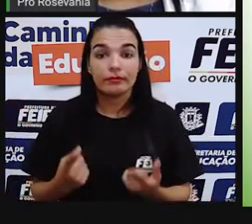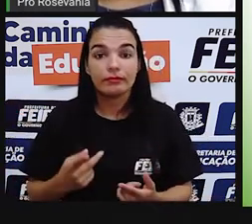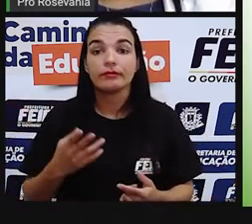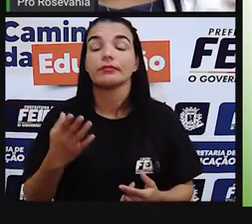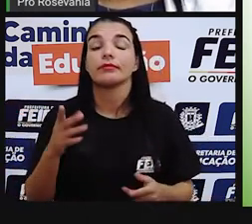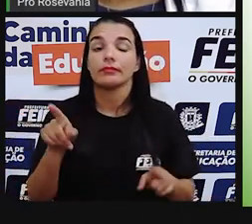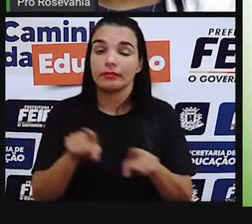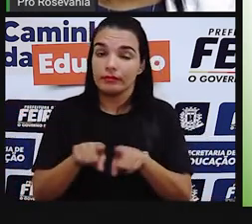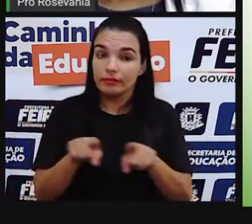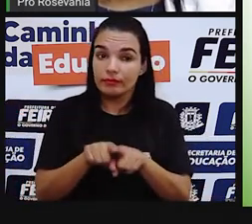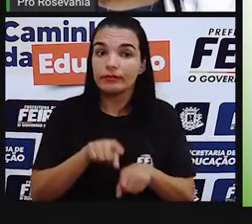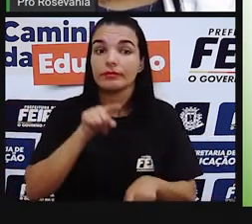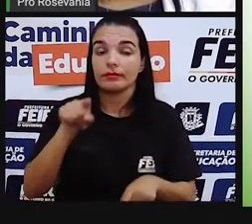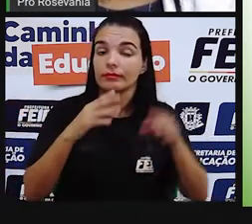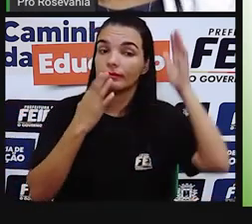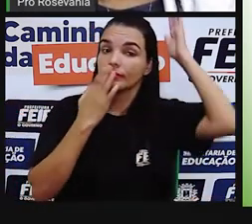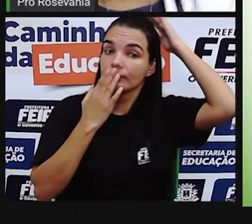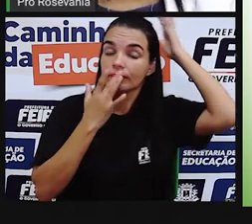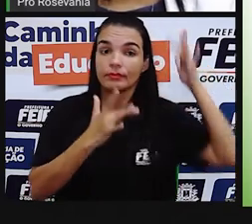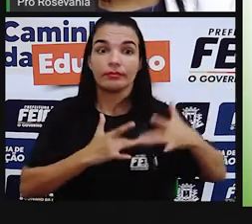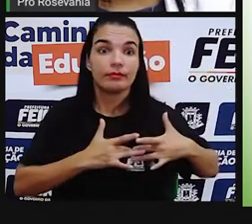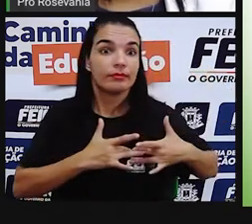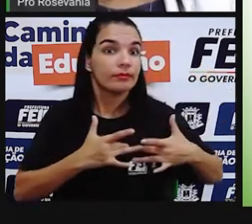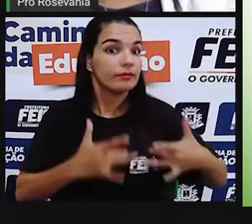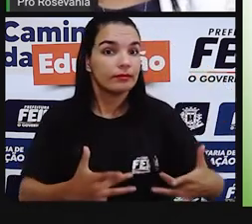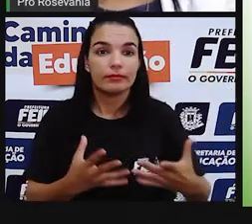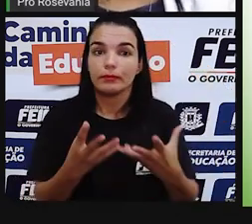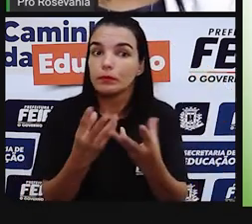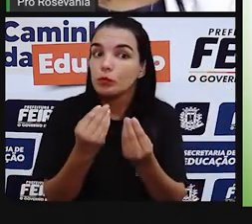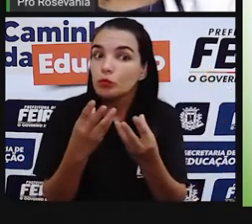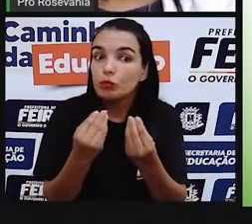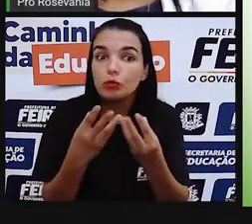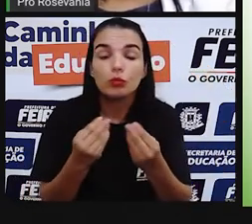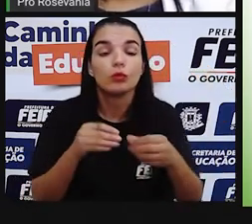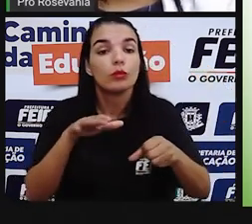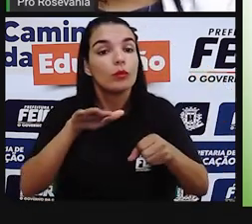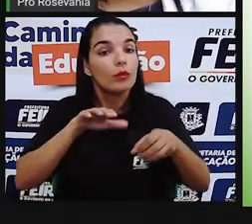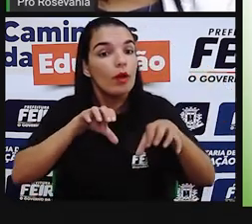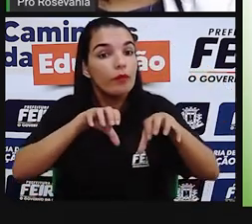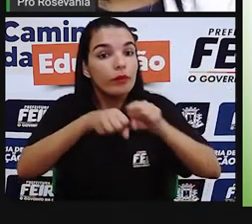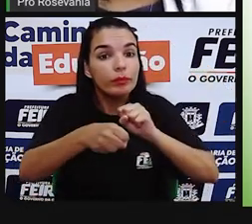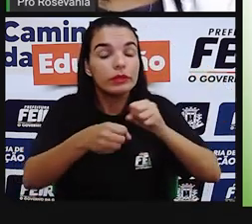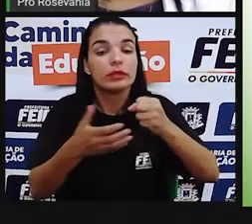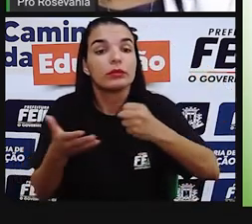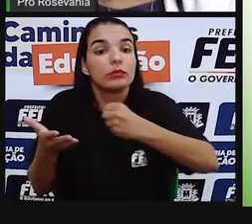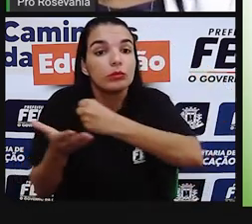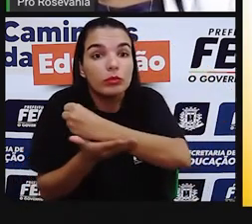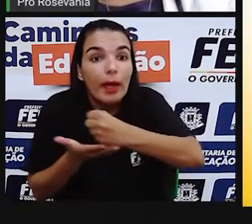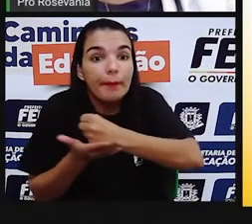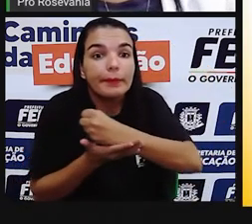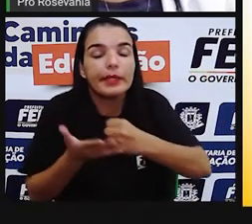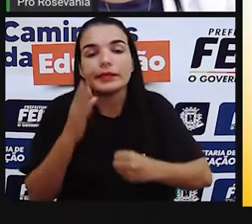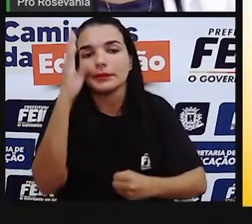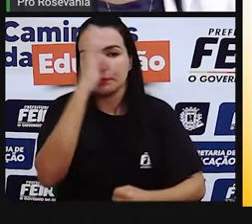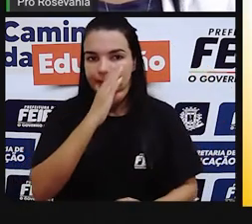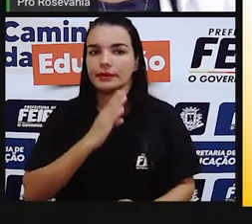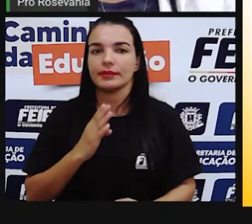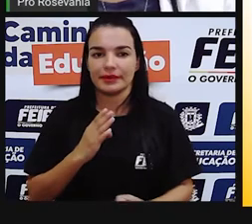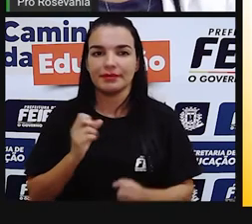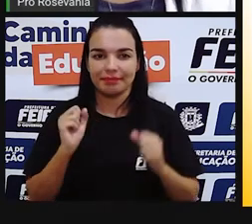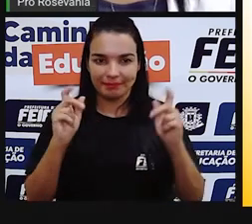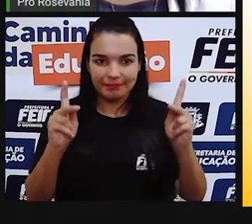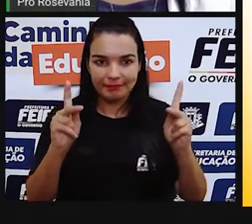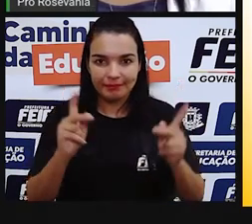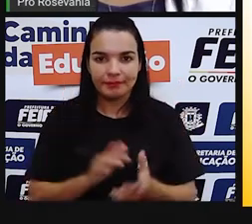que contribui muito ainda com a cultura brasileira, né? Então, vamos